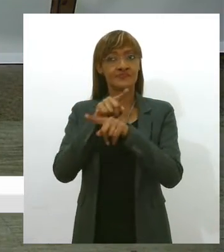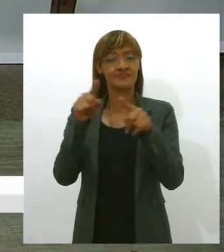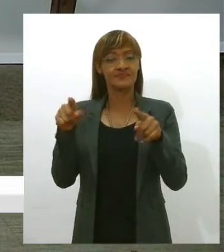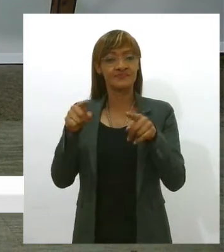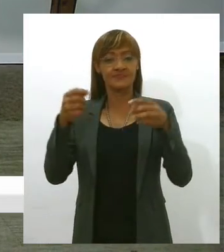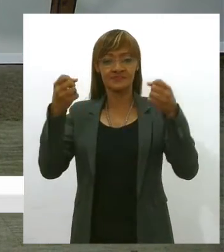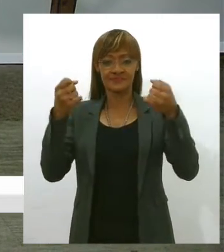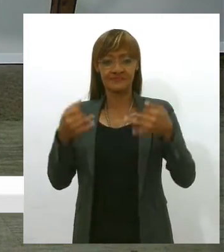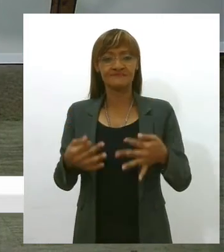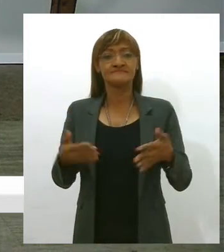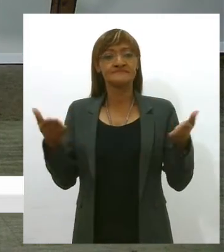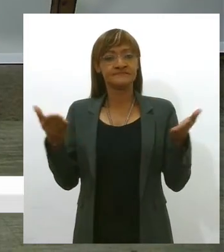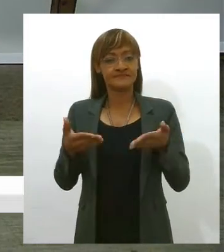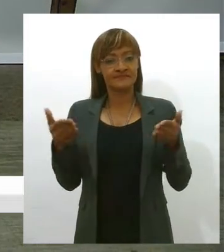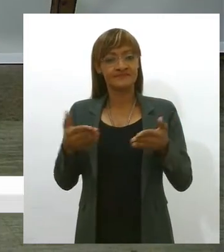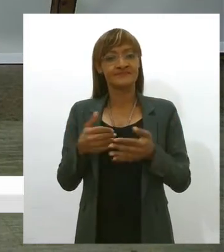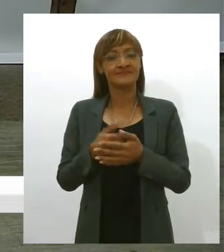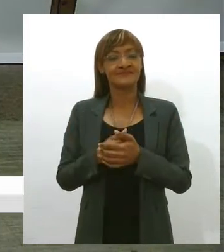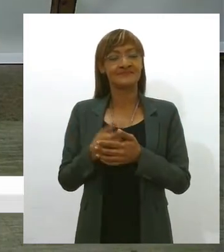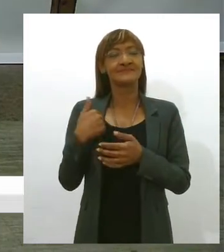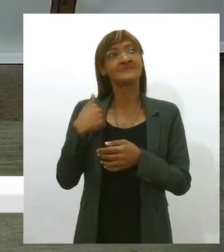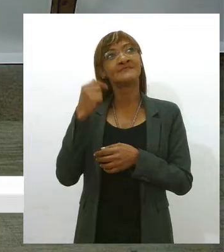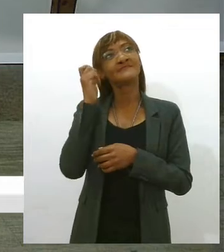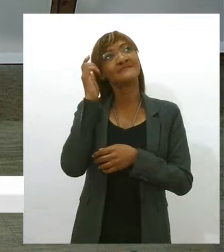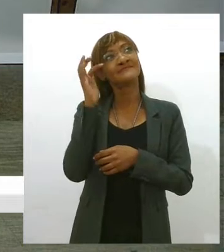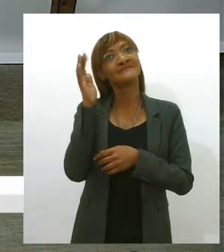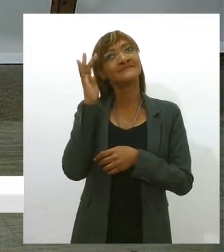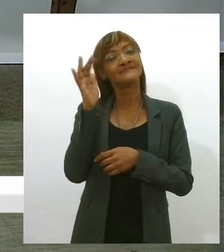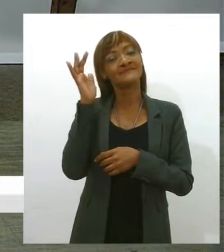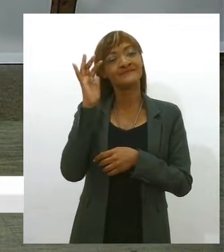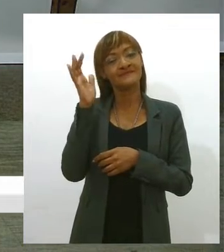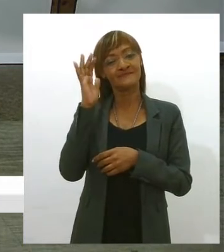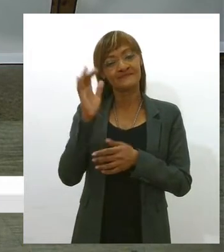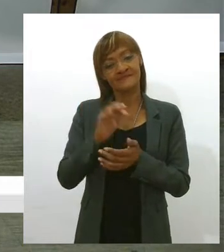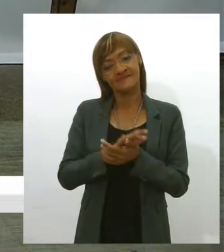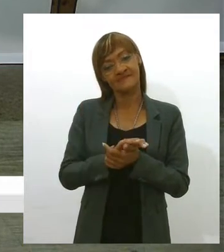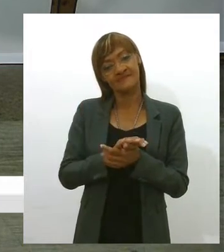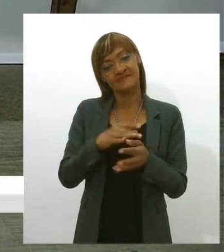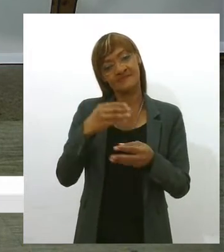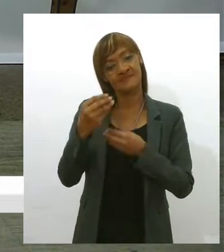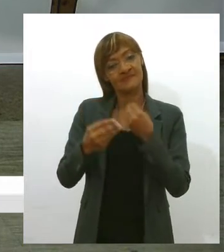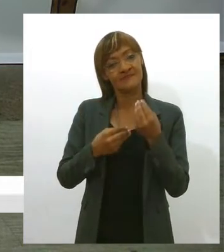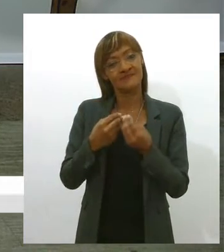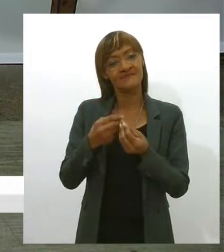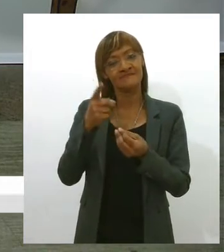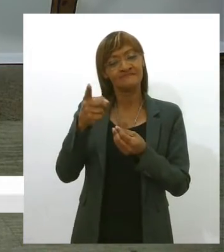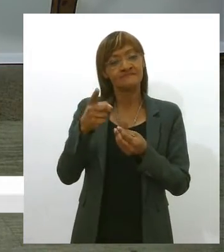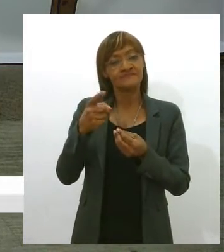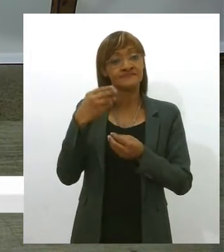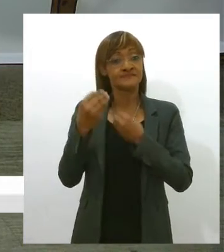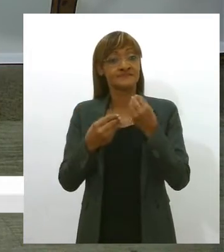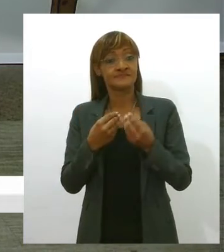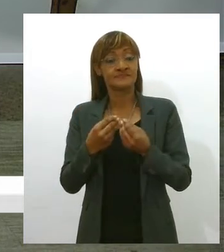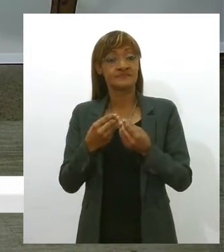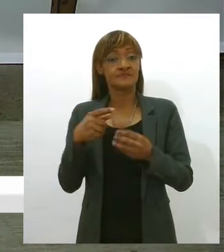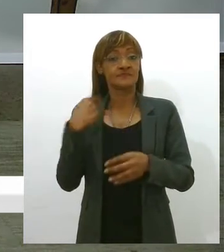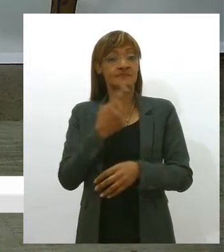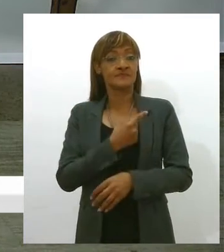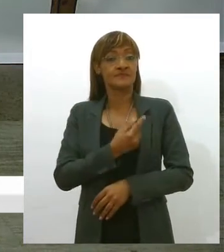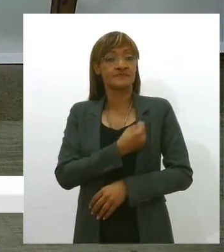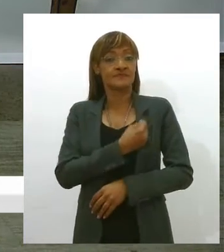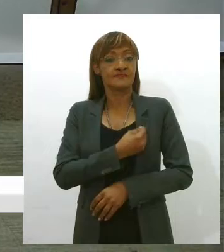aqui viajando enquanto vocês falam, né? Esses estalos, né? E como a gente se portar pra gente, né? Que o